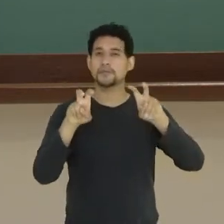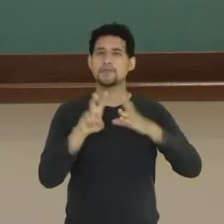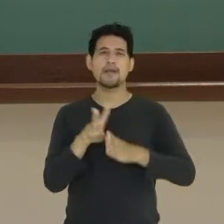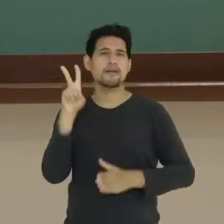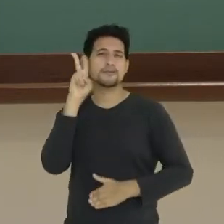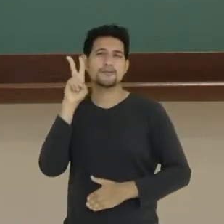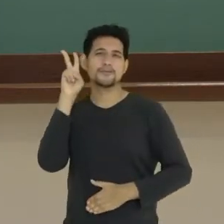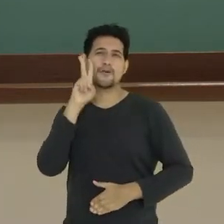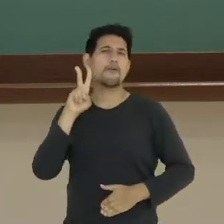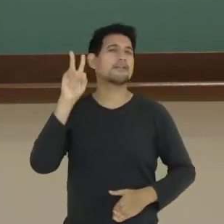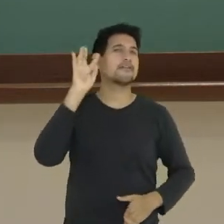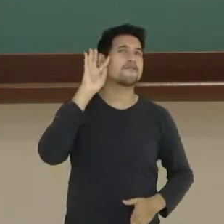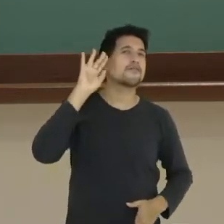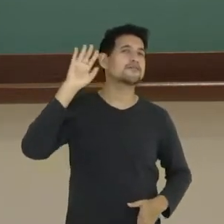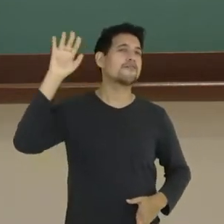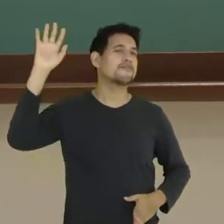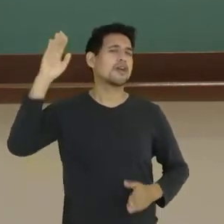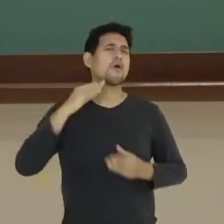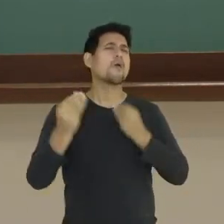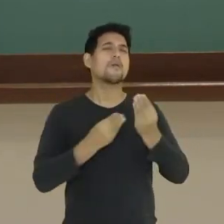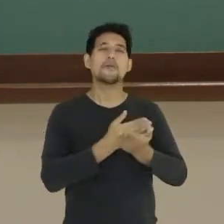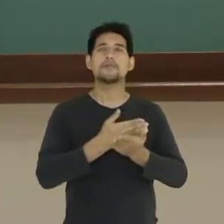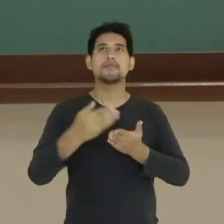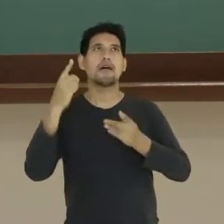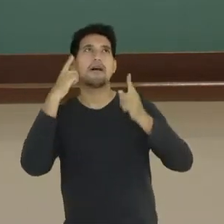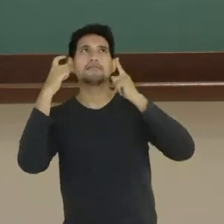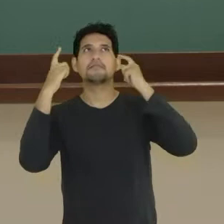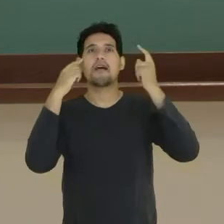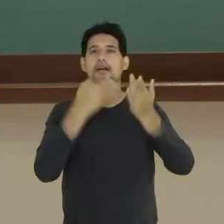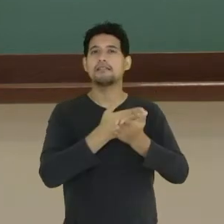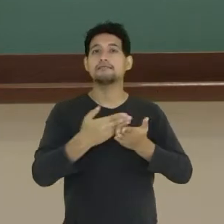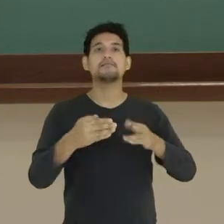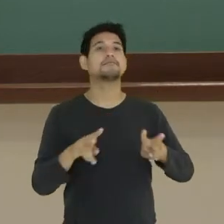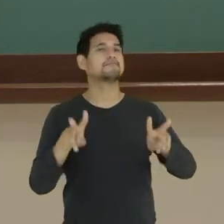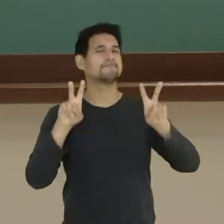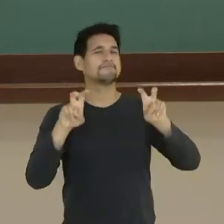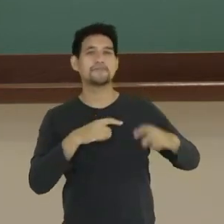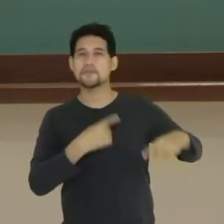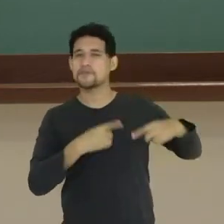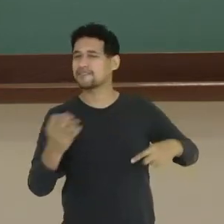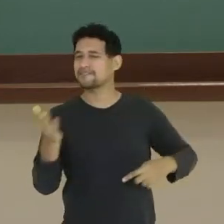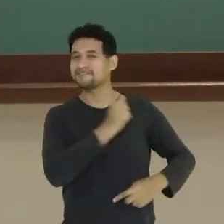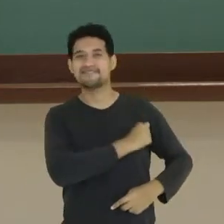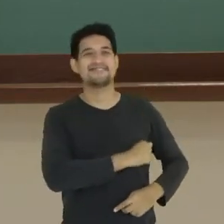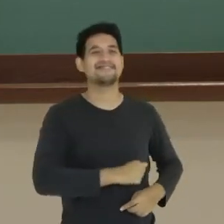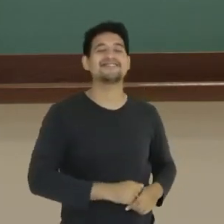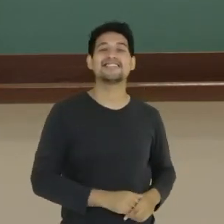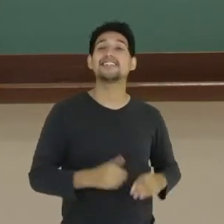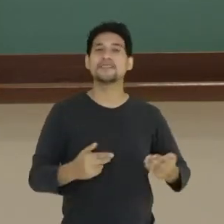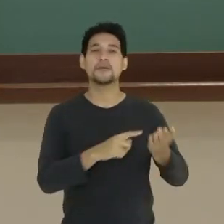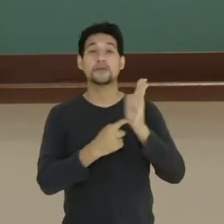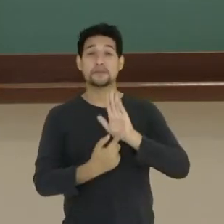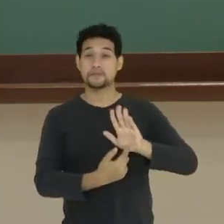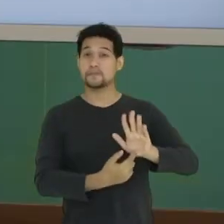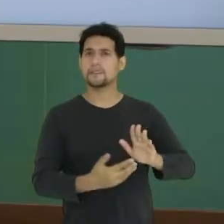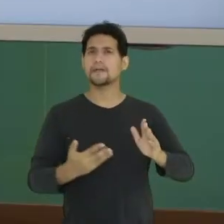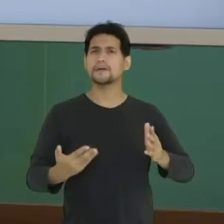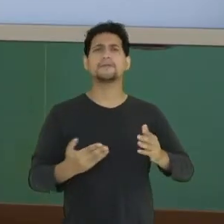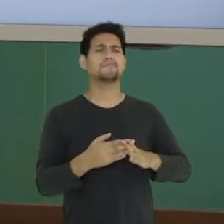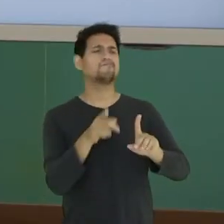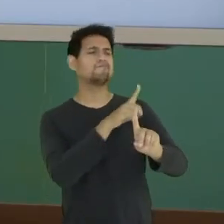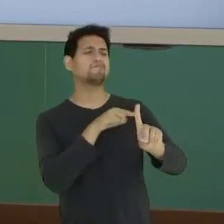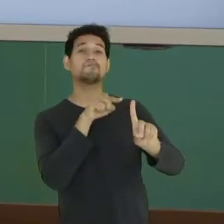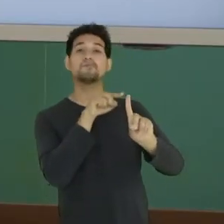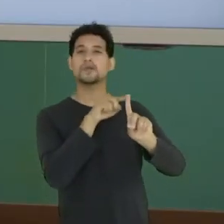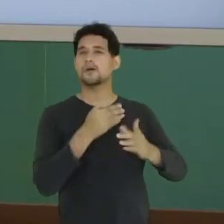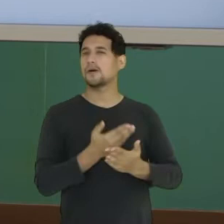da filosofia e o nascimento das ideias sobre a política. Vamos lá? Então, apresentando aqui os